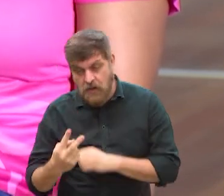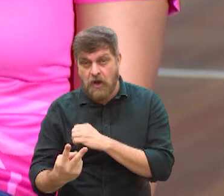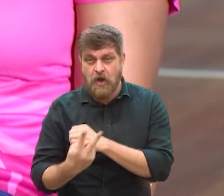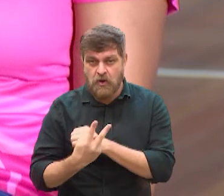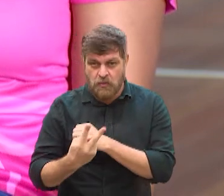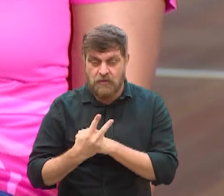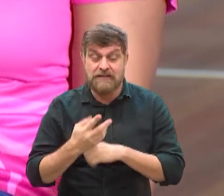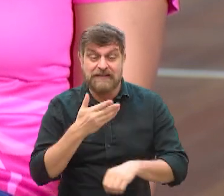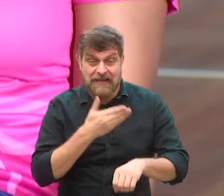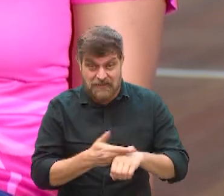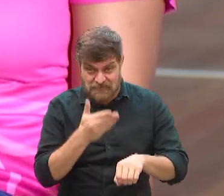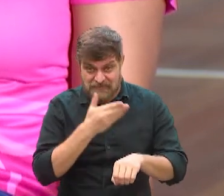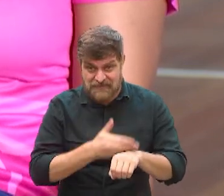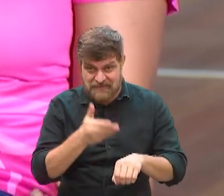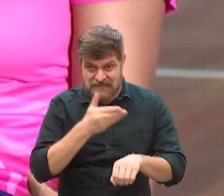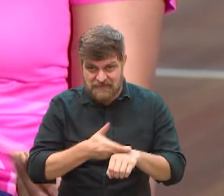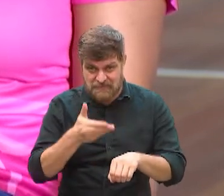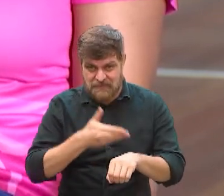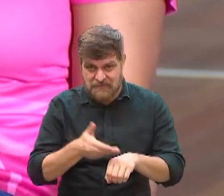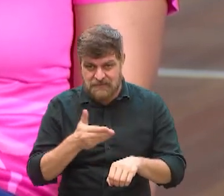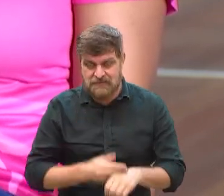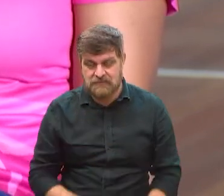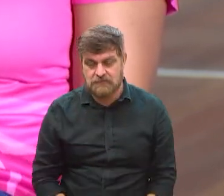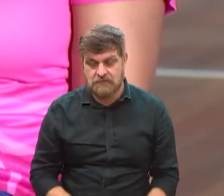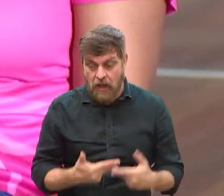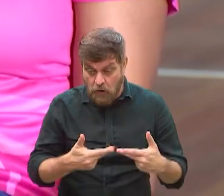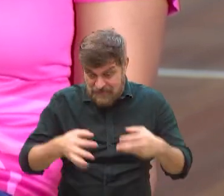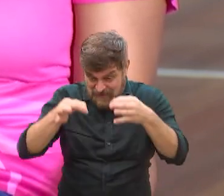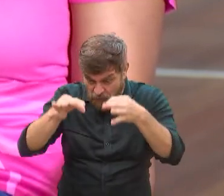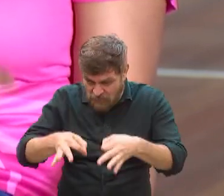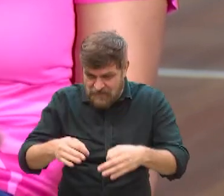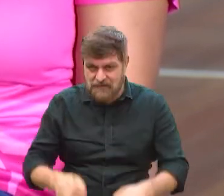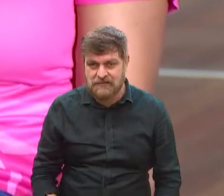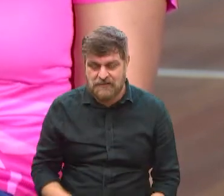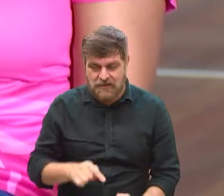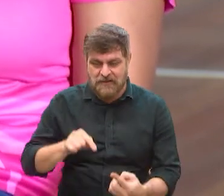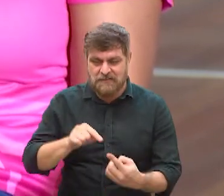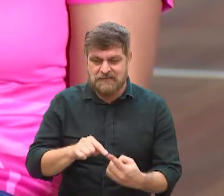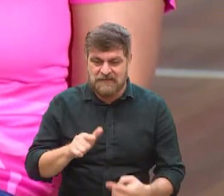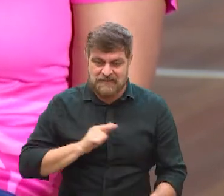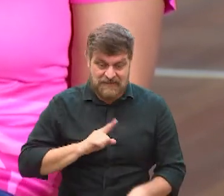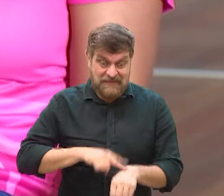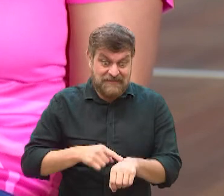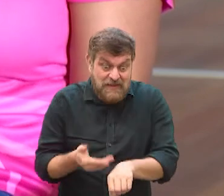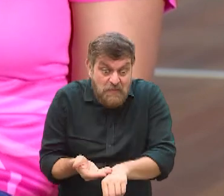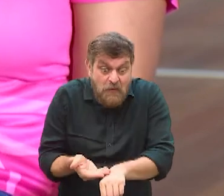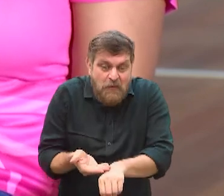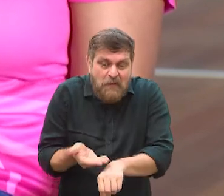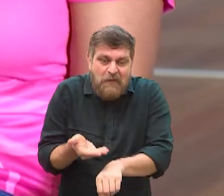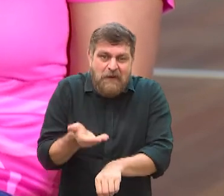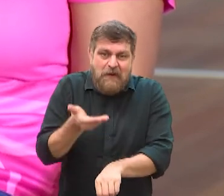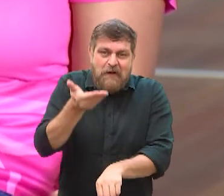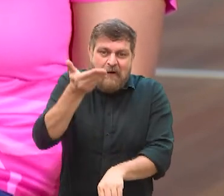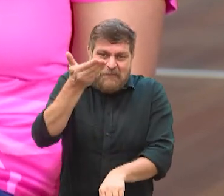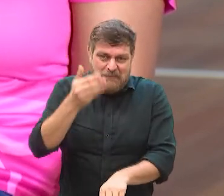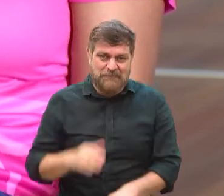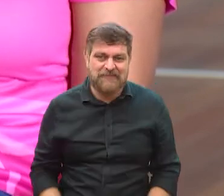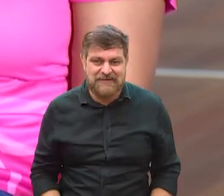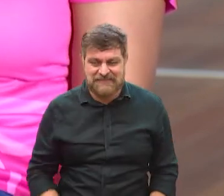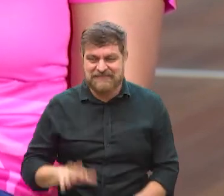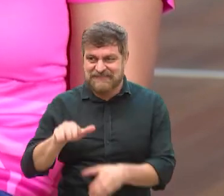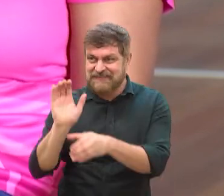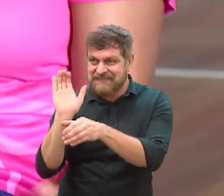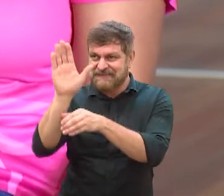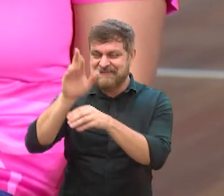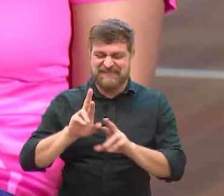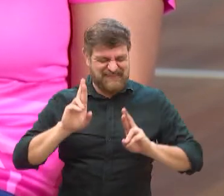cuidar assim dos treinamentos também, fazer as coisas corretamente, justamente para prolongar esse tempo aí que